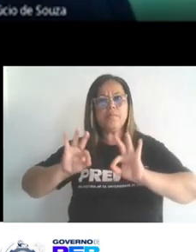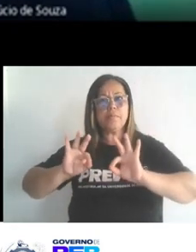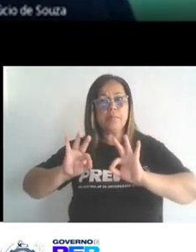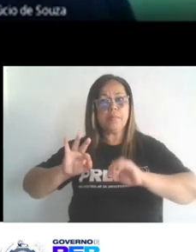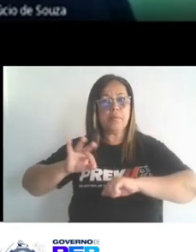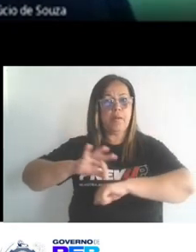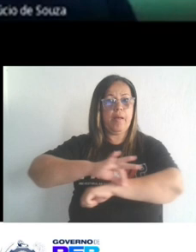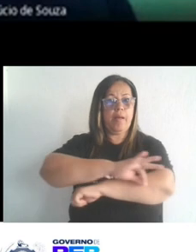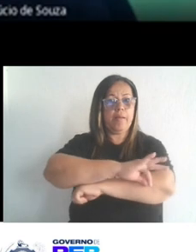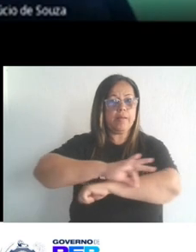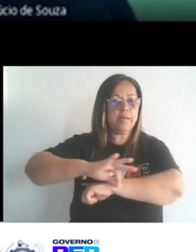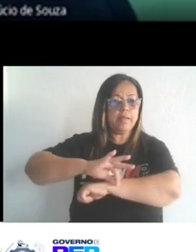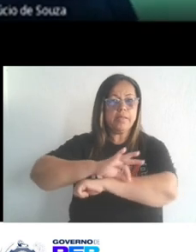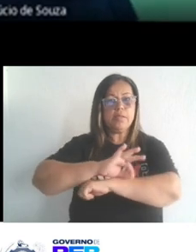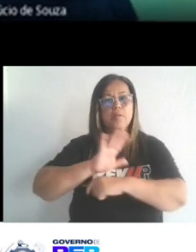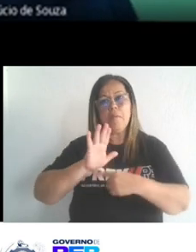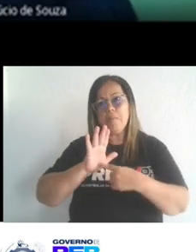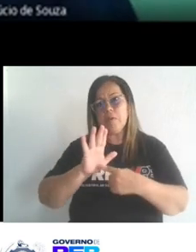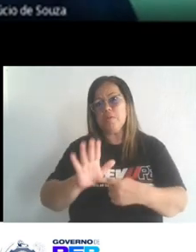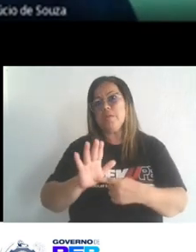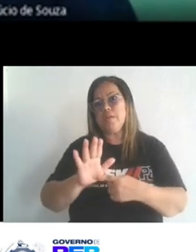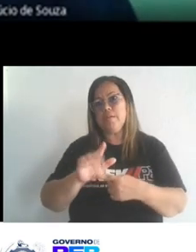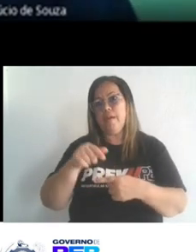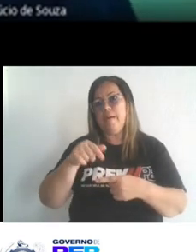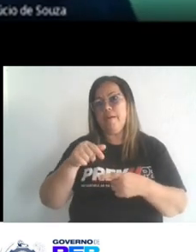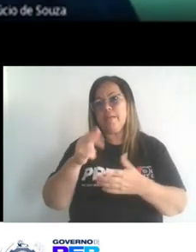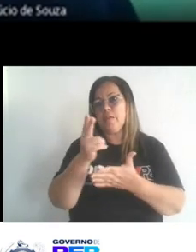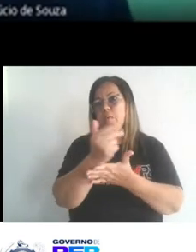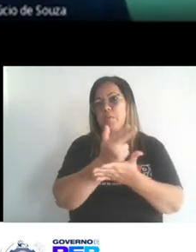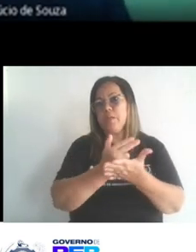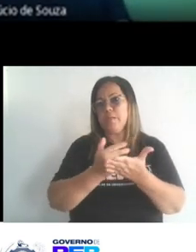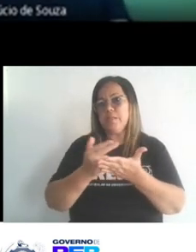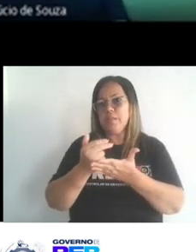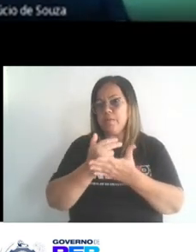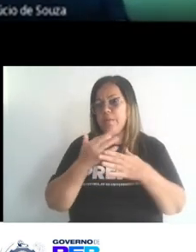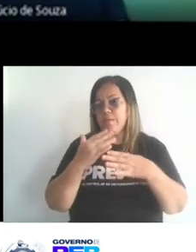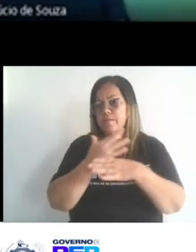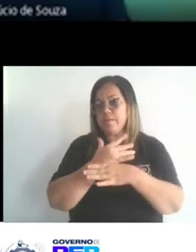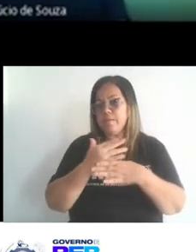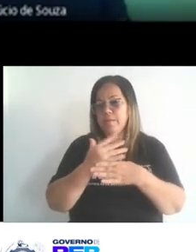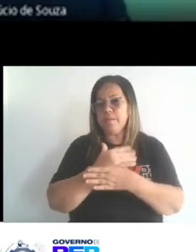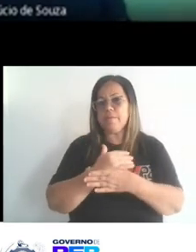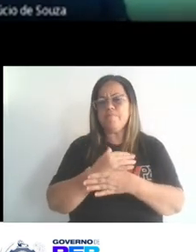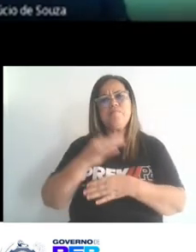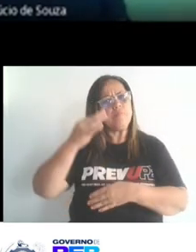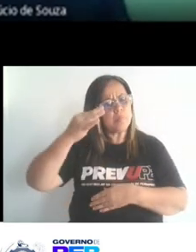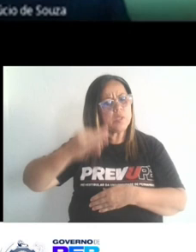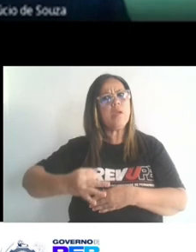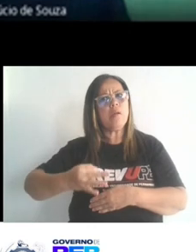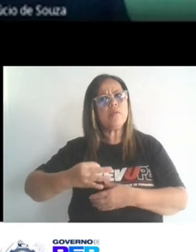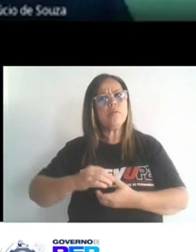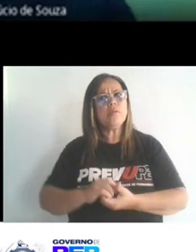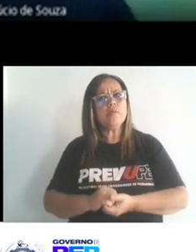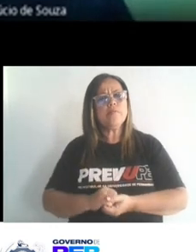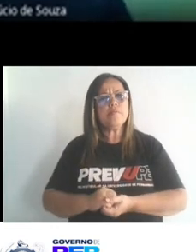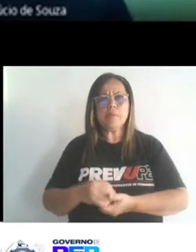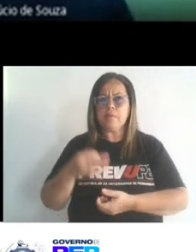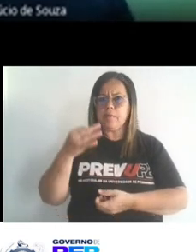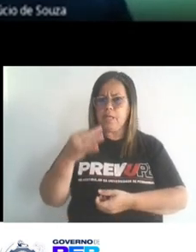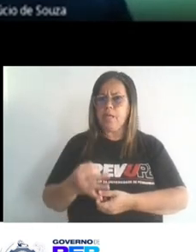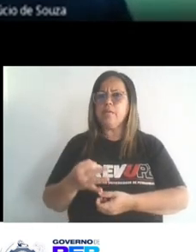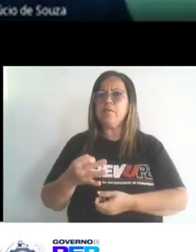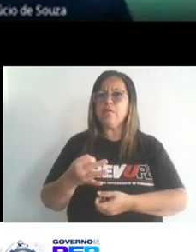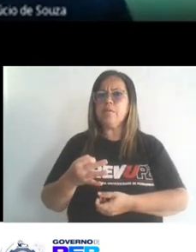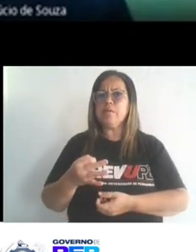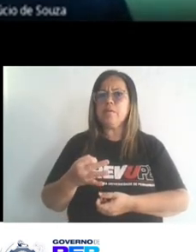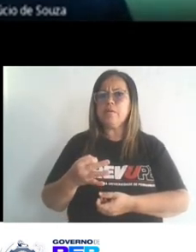indicado na planta da cidade de Tenochtitlan correto correto que vai exatamente